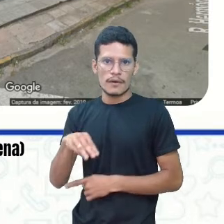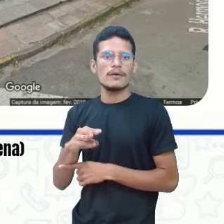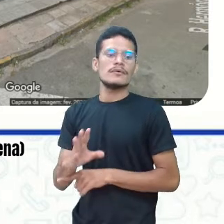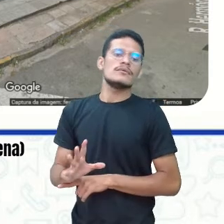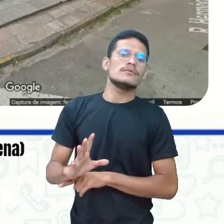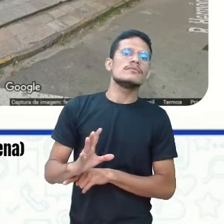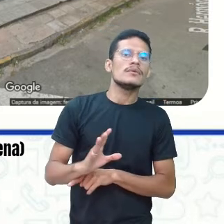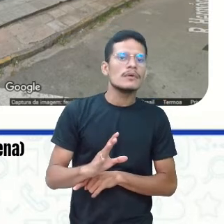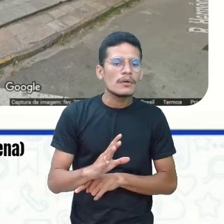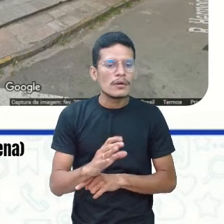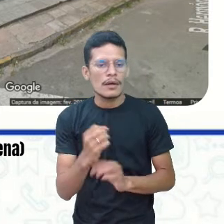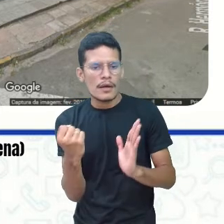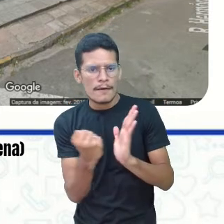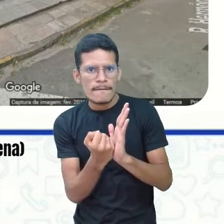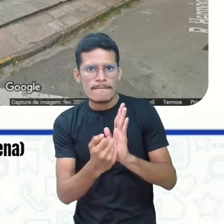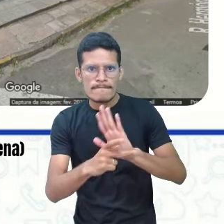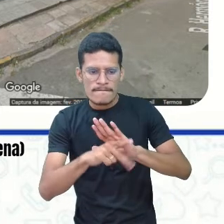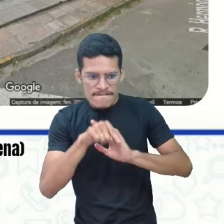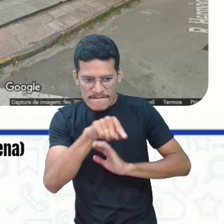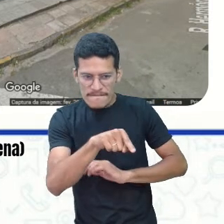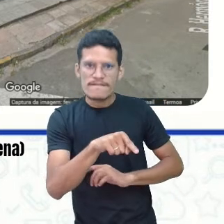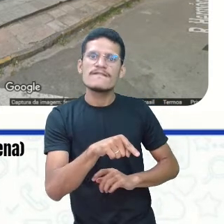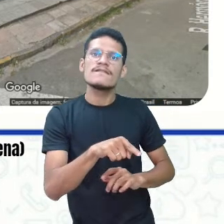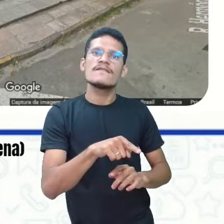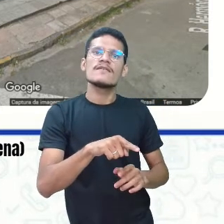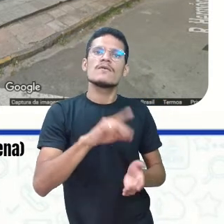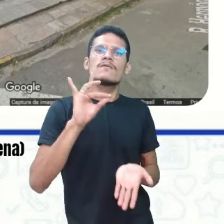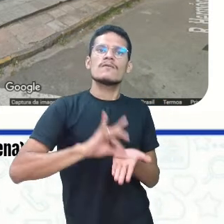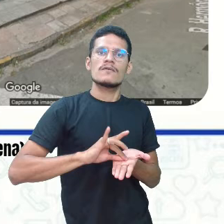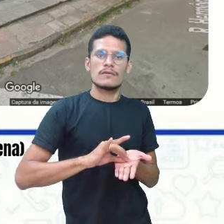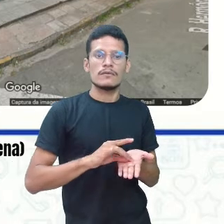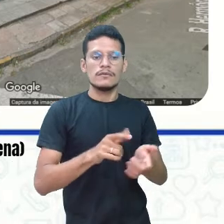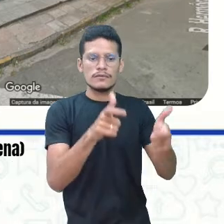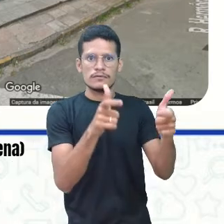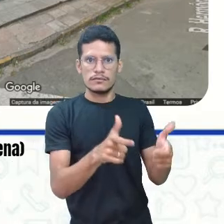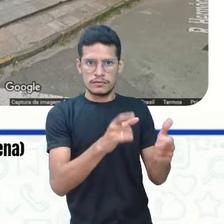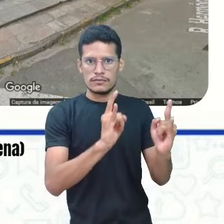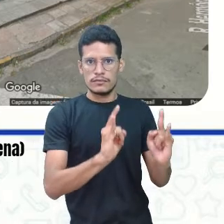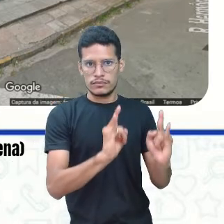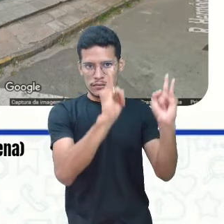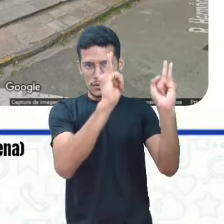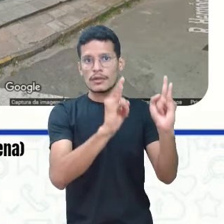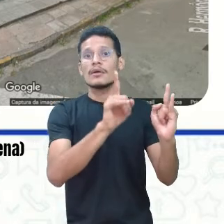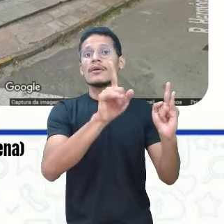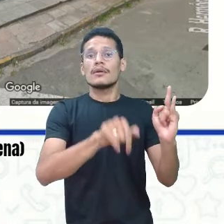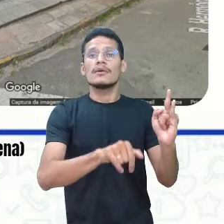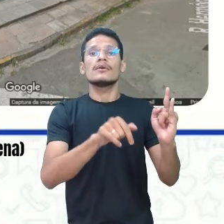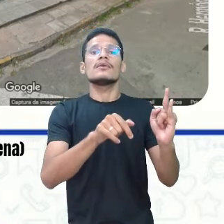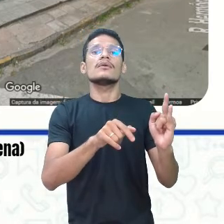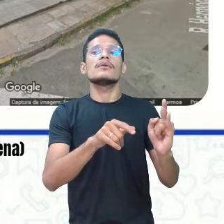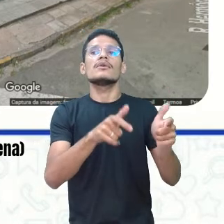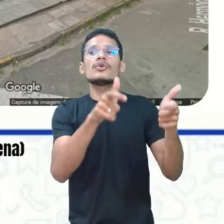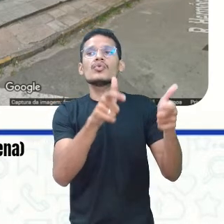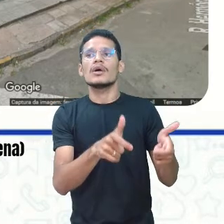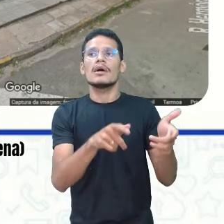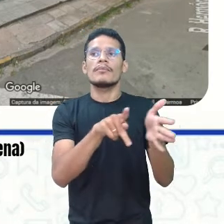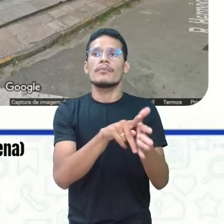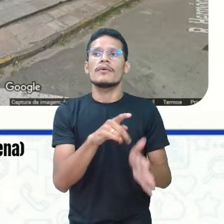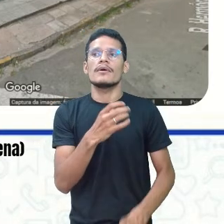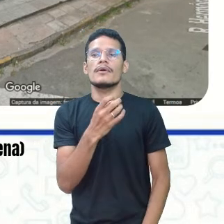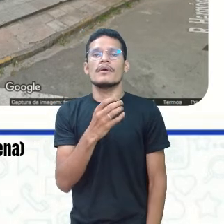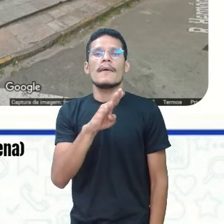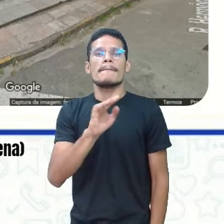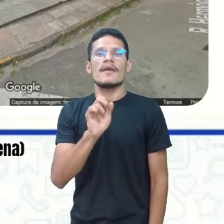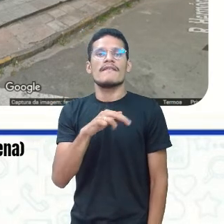e Artístico Nacional, né, localizado na Rua Benfica, aí no bairro do Recife. Então, talvez vocês tenham